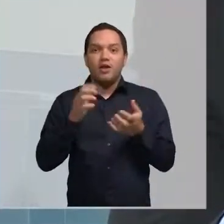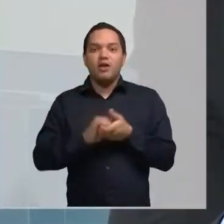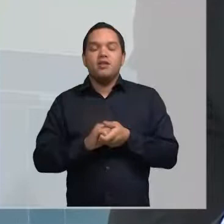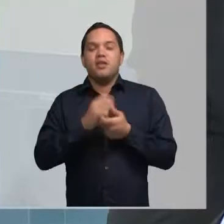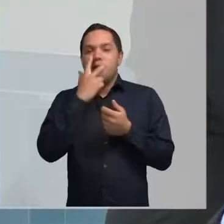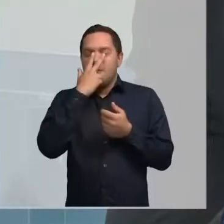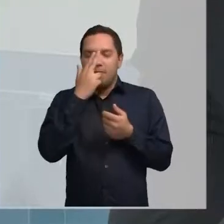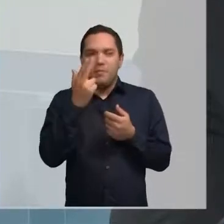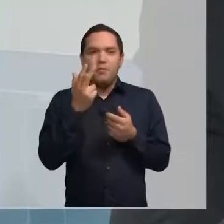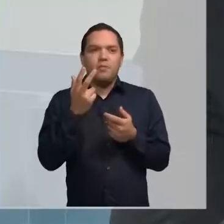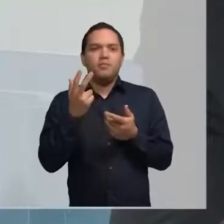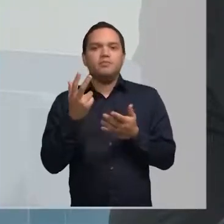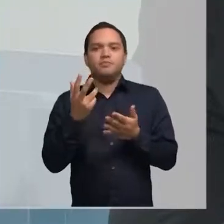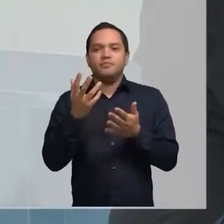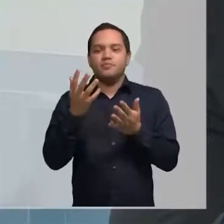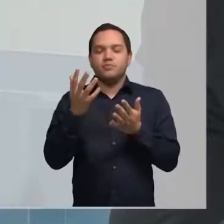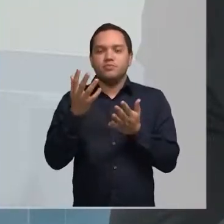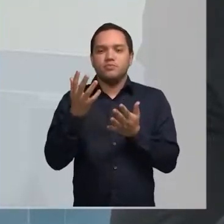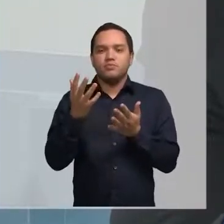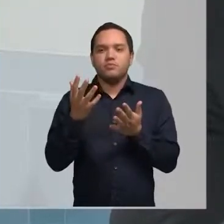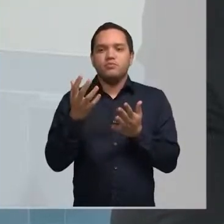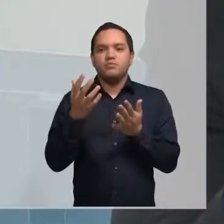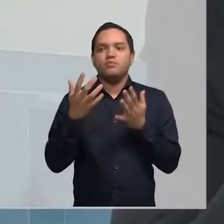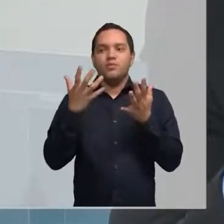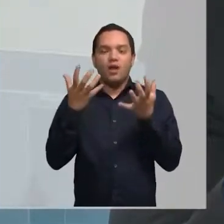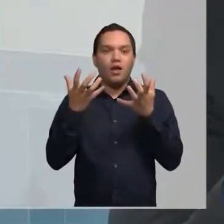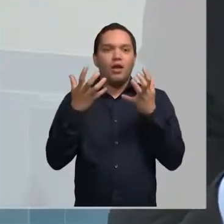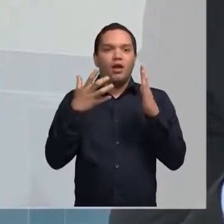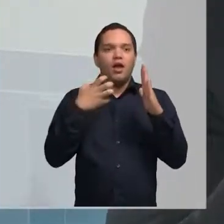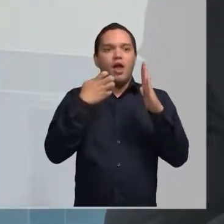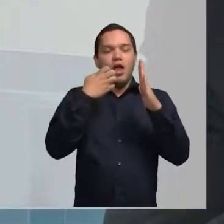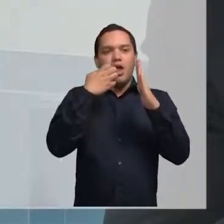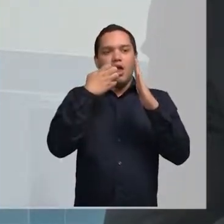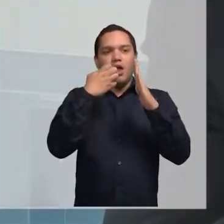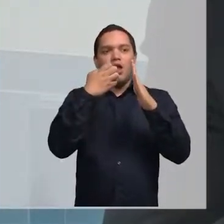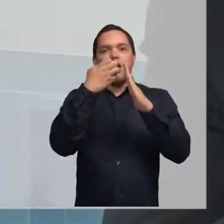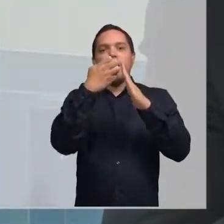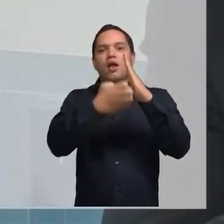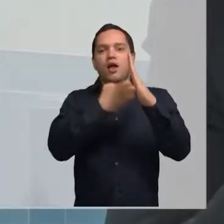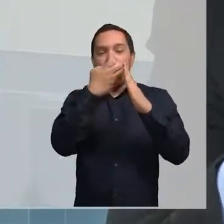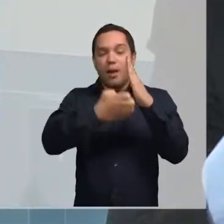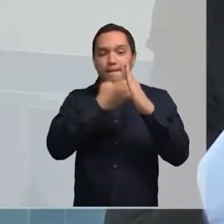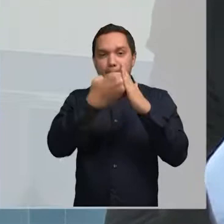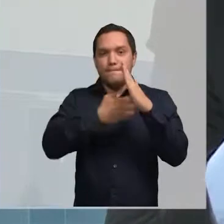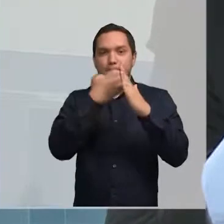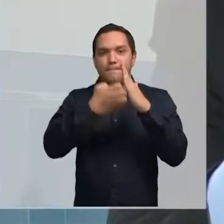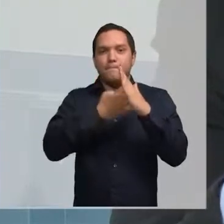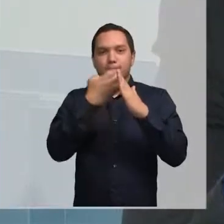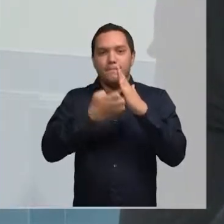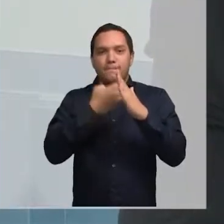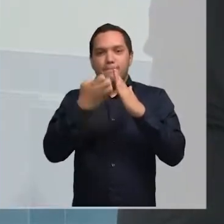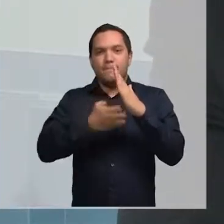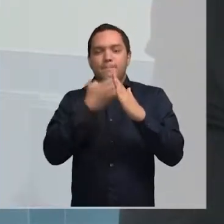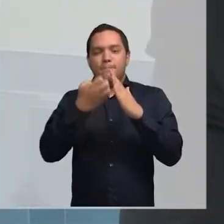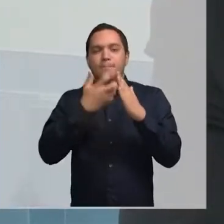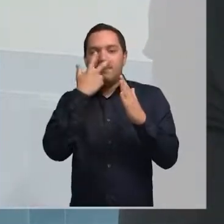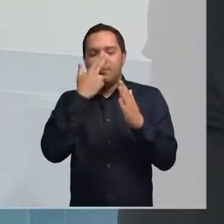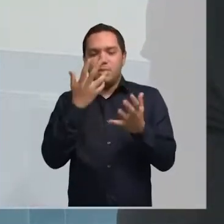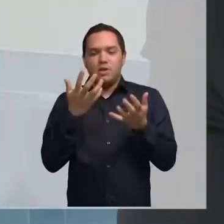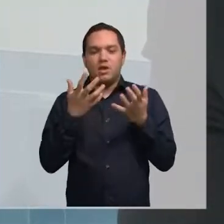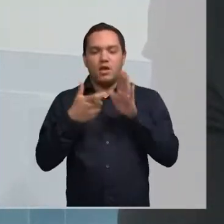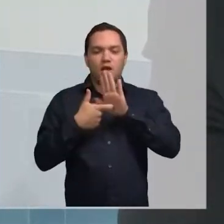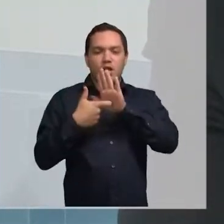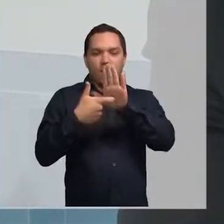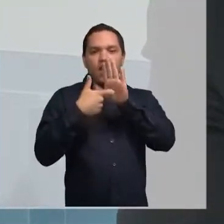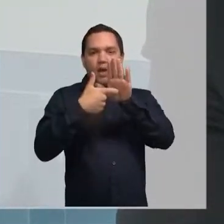falsa, de uma procuração de uma empresa querendo ela se auto-intitular procuradora dos eleitores brasileiros quando chegasse